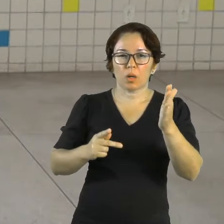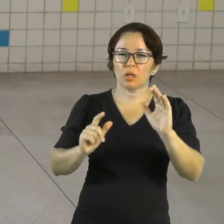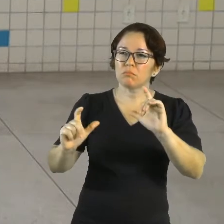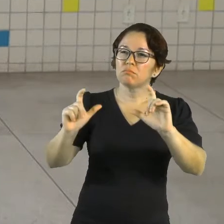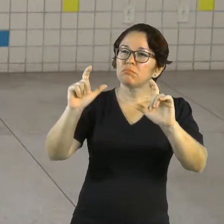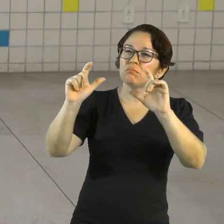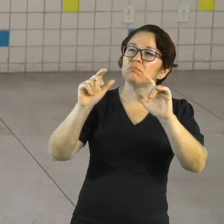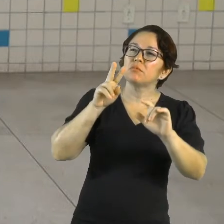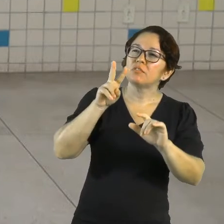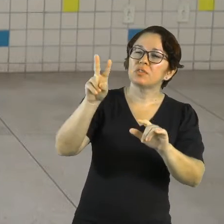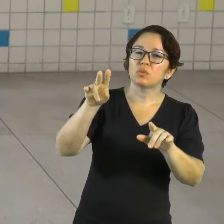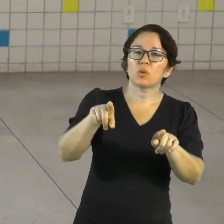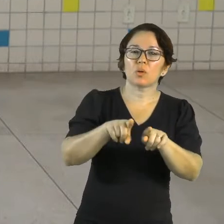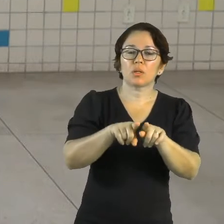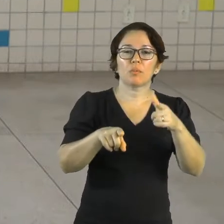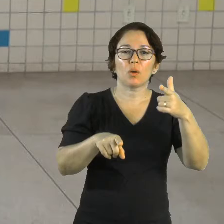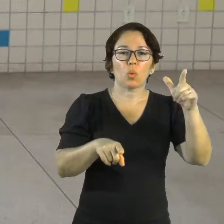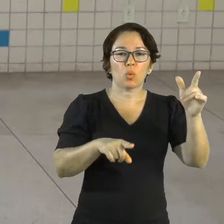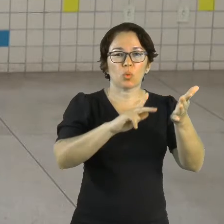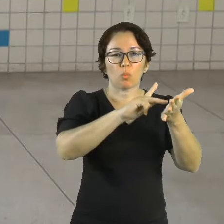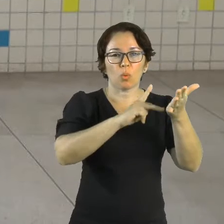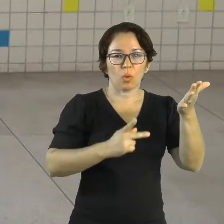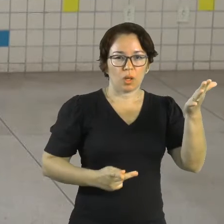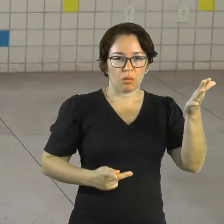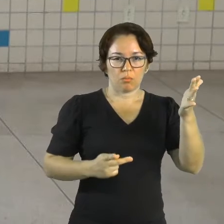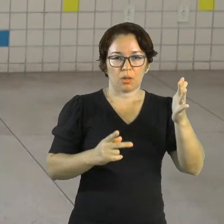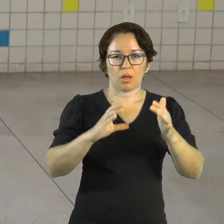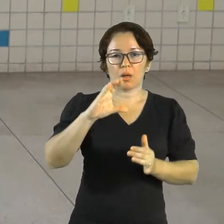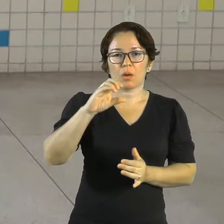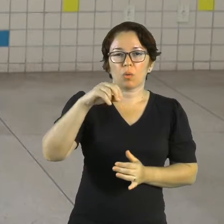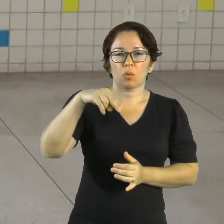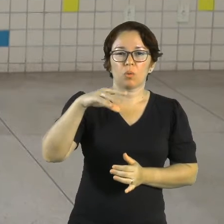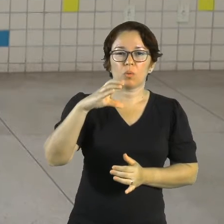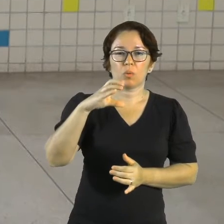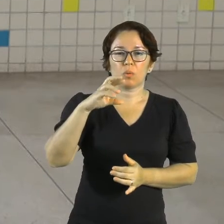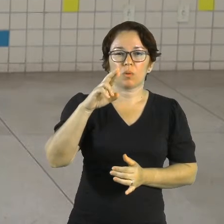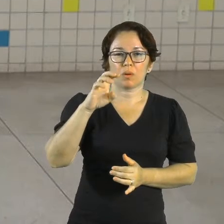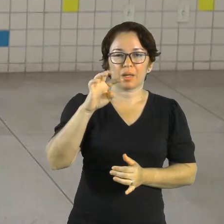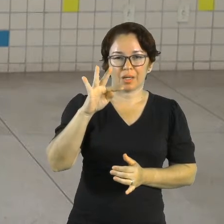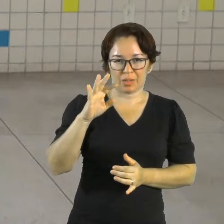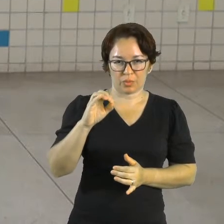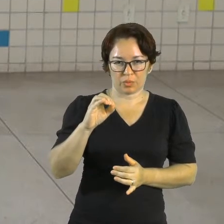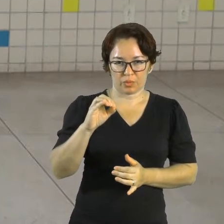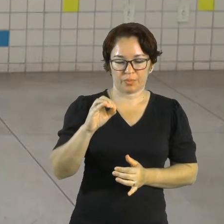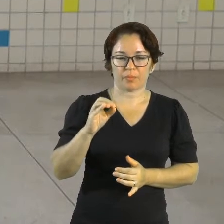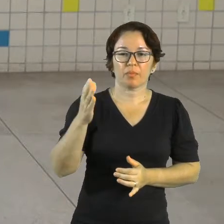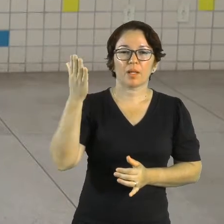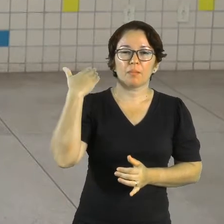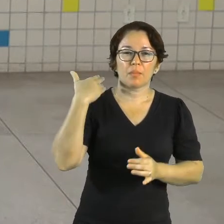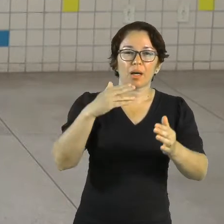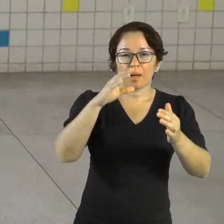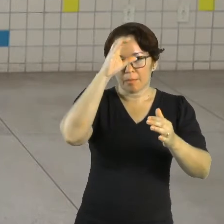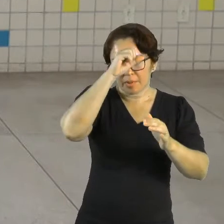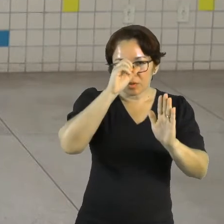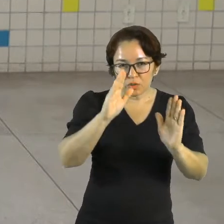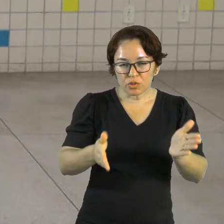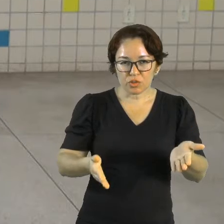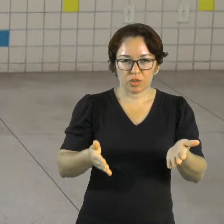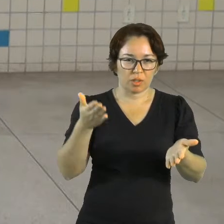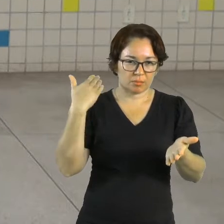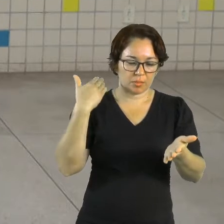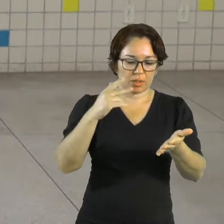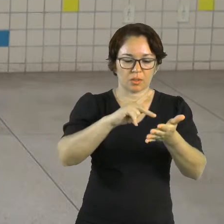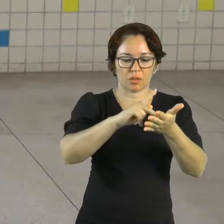concreto. Nas aulas anteriores, nós vimos o poema A Xícara, vimos o poema A